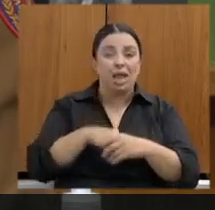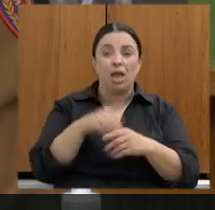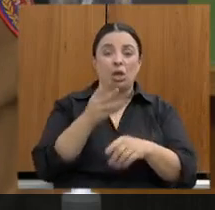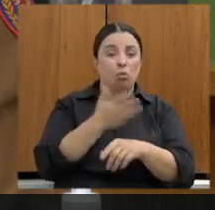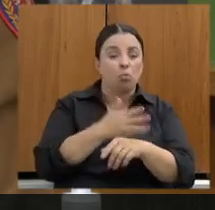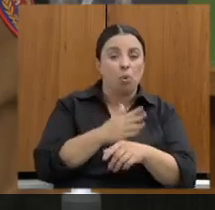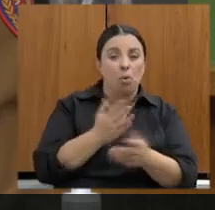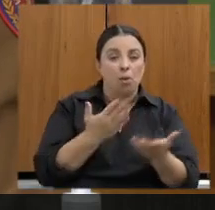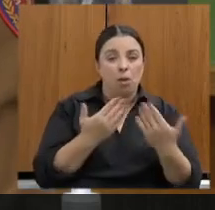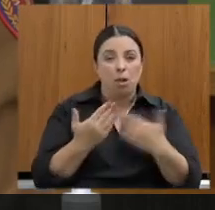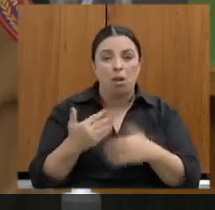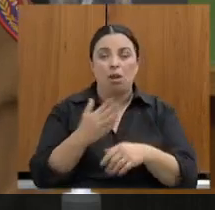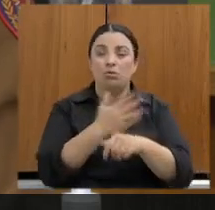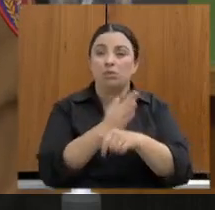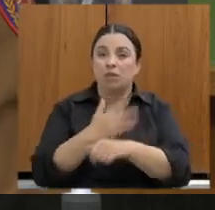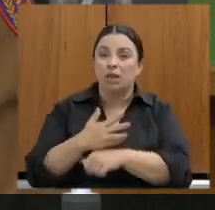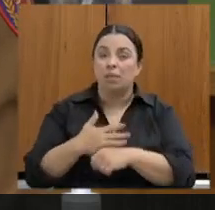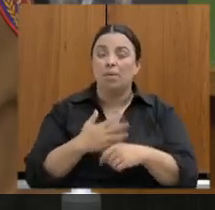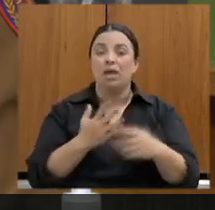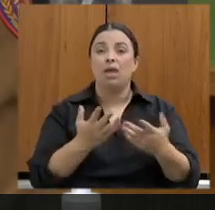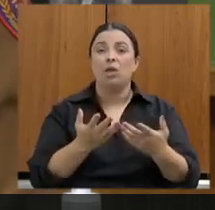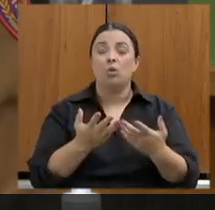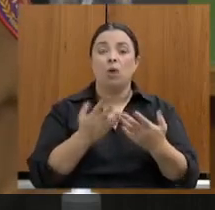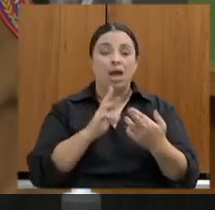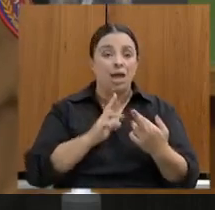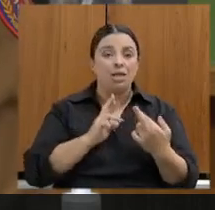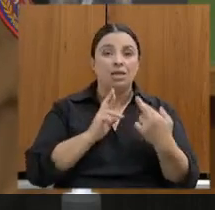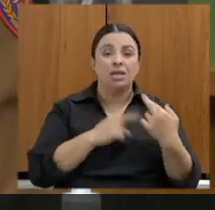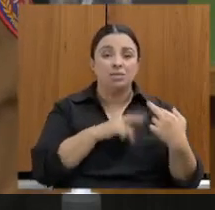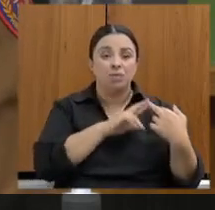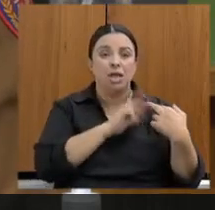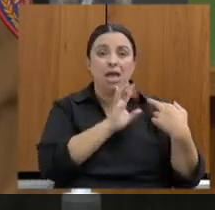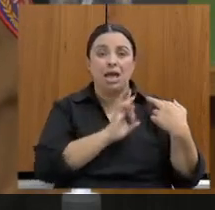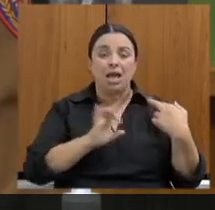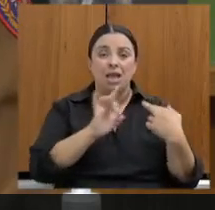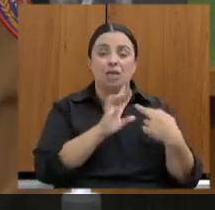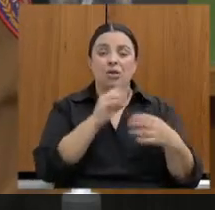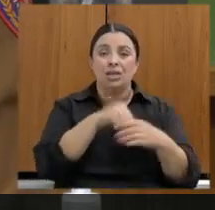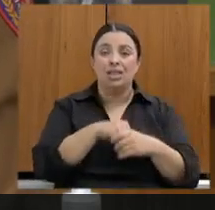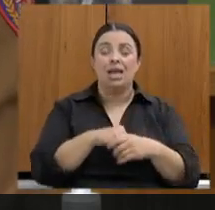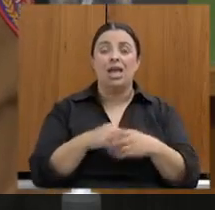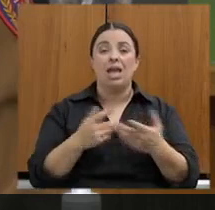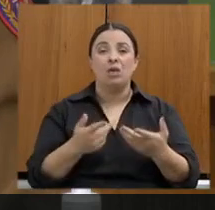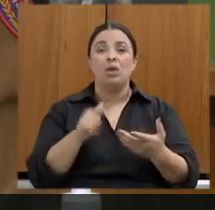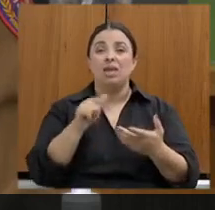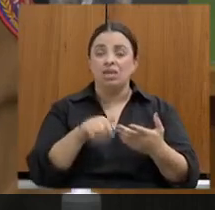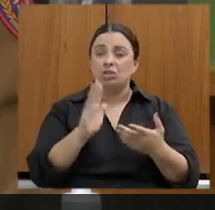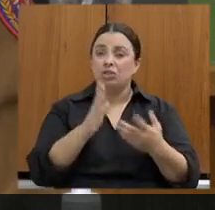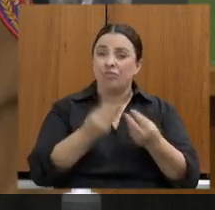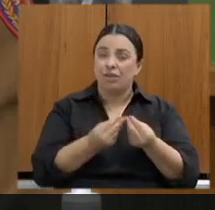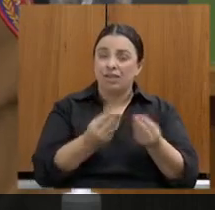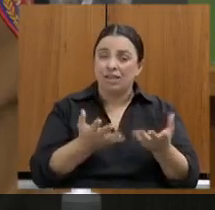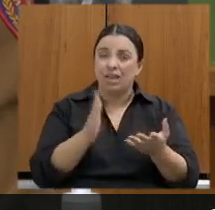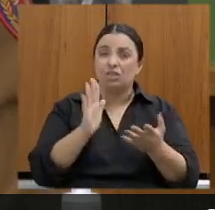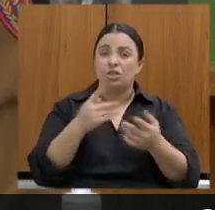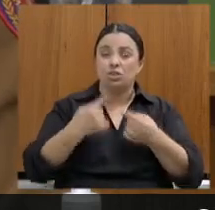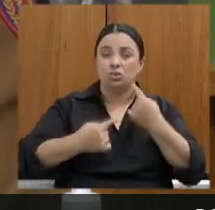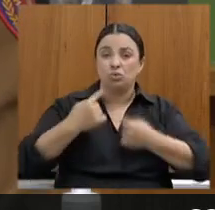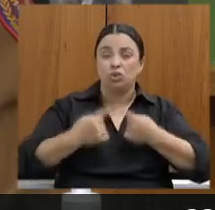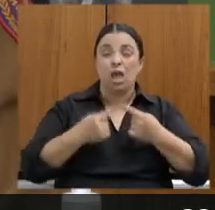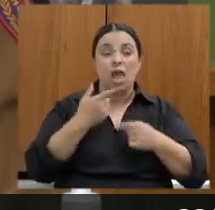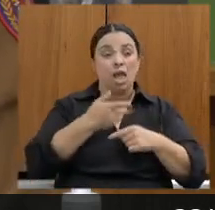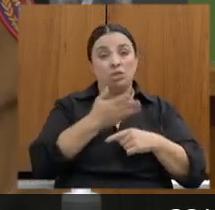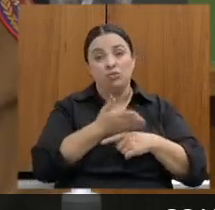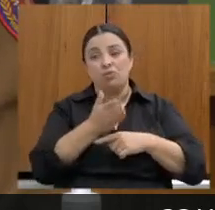das Missões de cada um Interno também esse diagnóstico foi foi entregue está sendo discutido eles forem várias delegacias acompanhou em